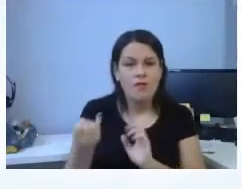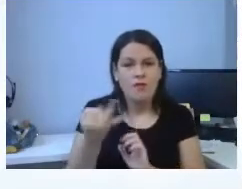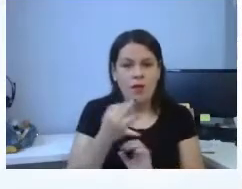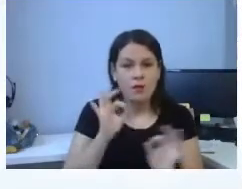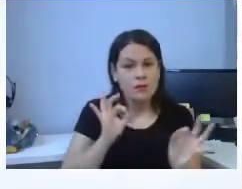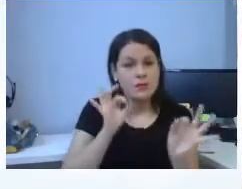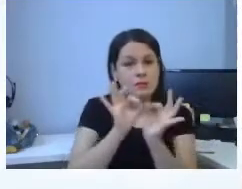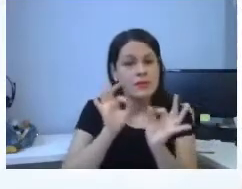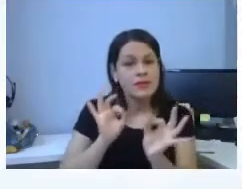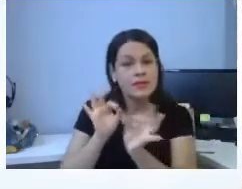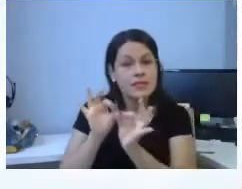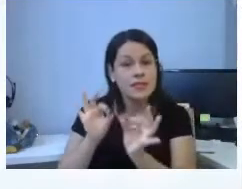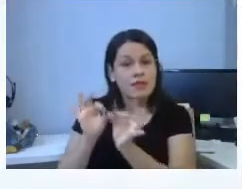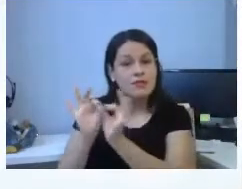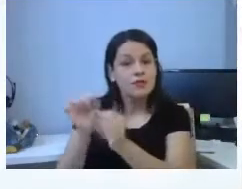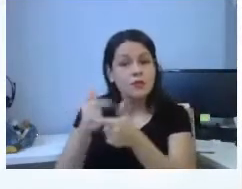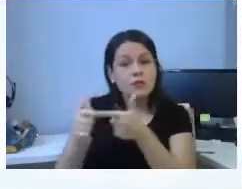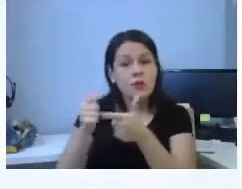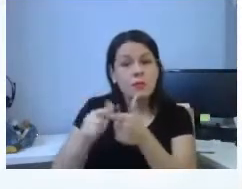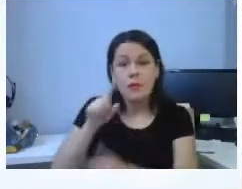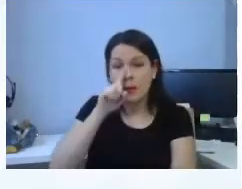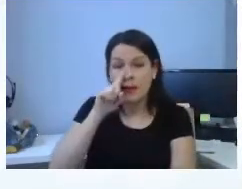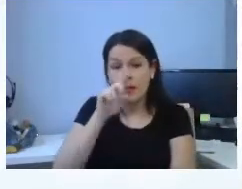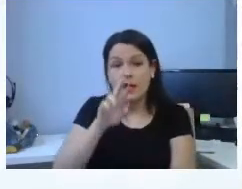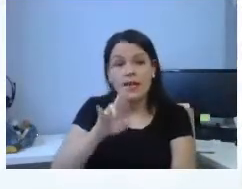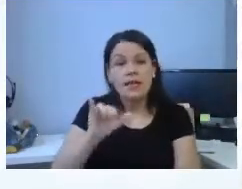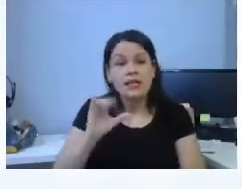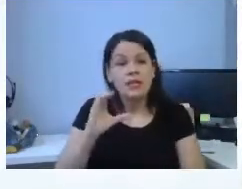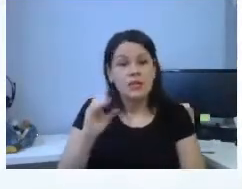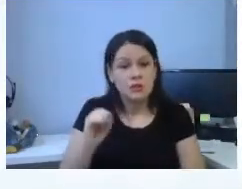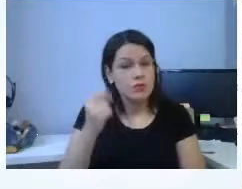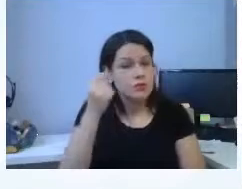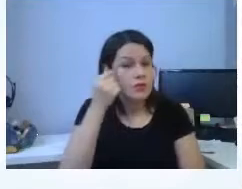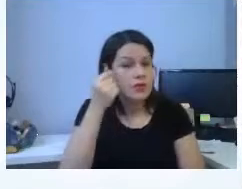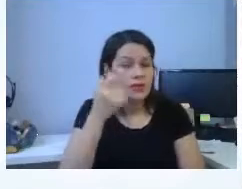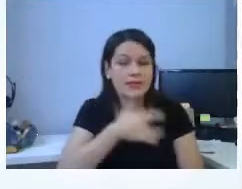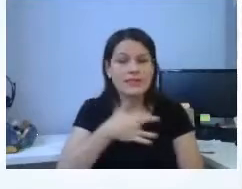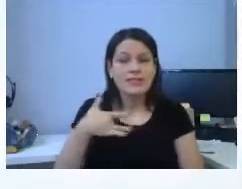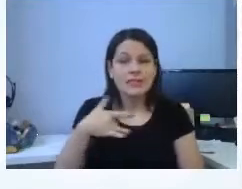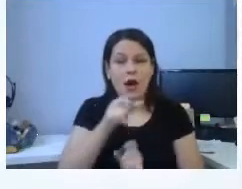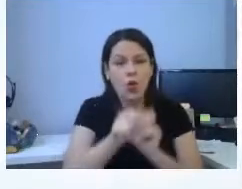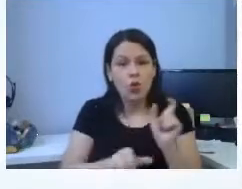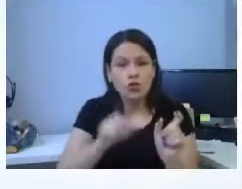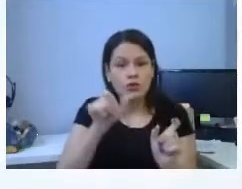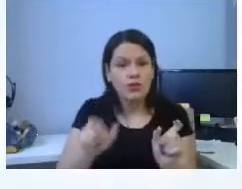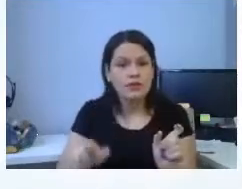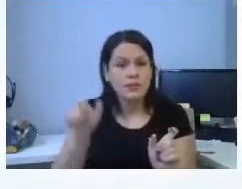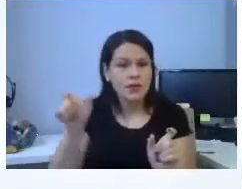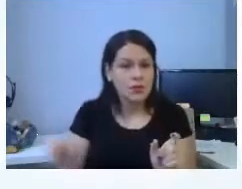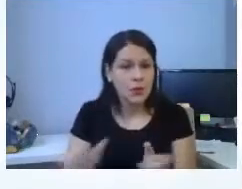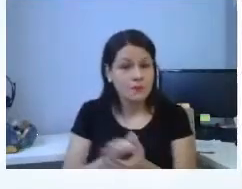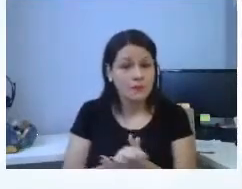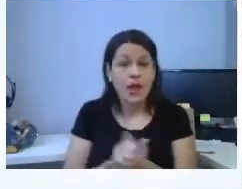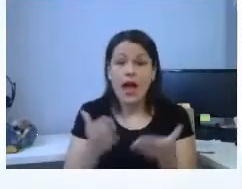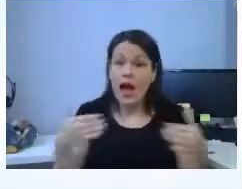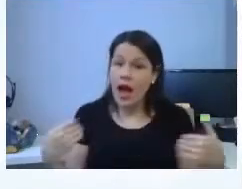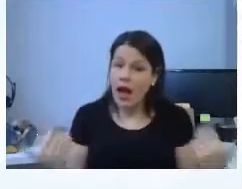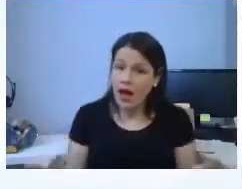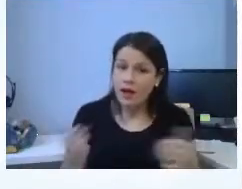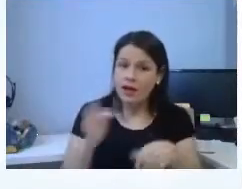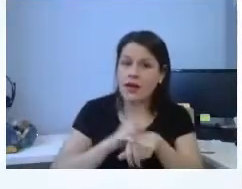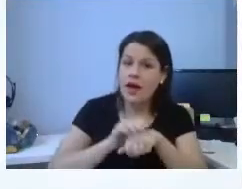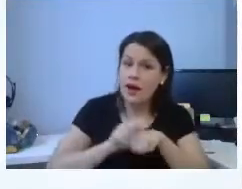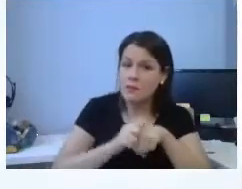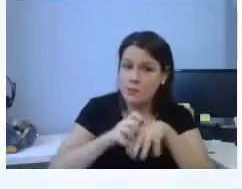determinados tipos de risco para a saúde do trabalhador, né? E com a pandemia, esses riscos acabam se